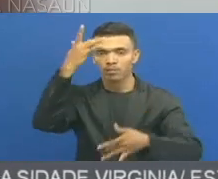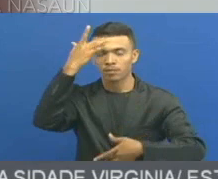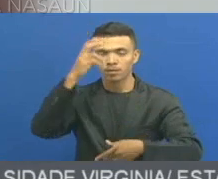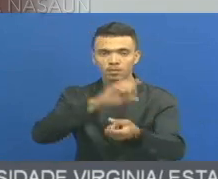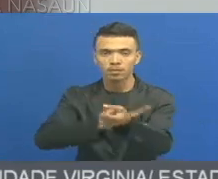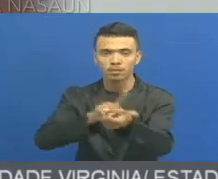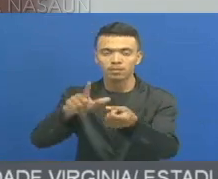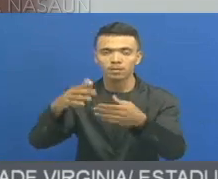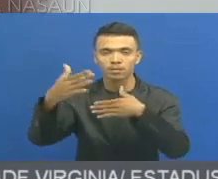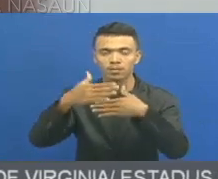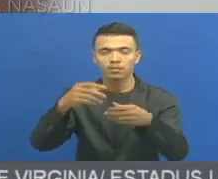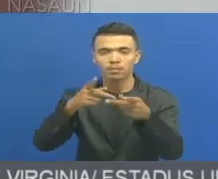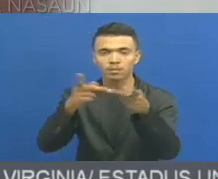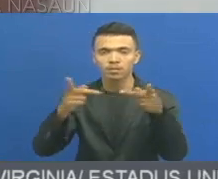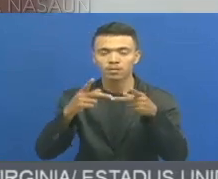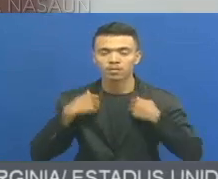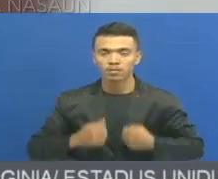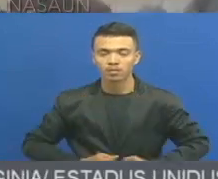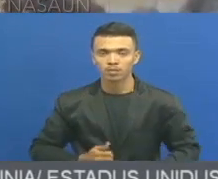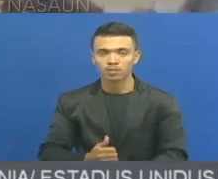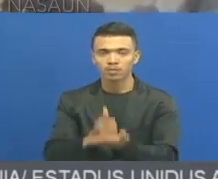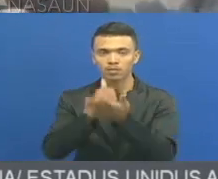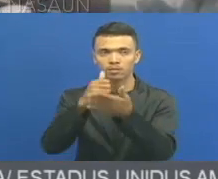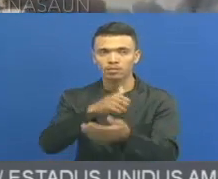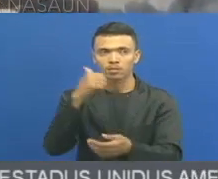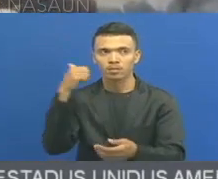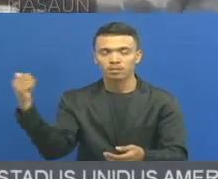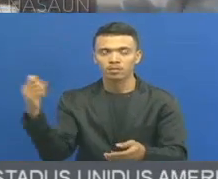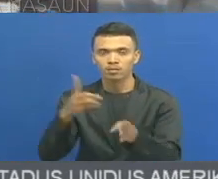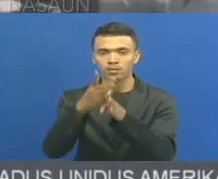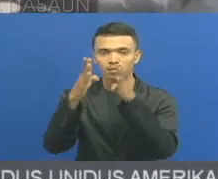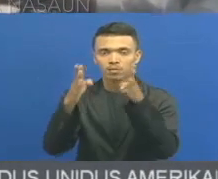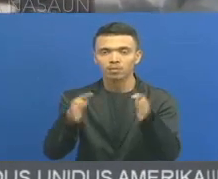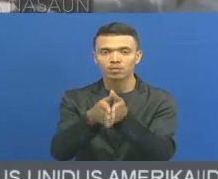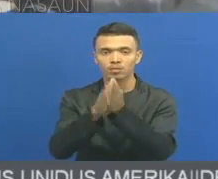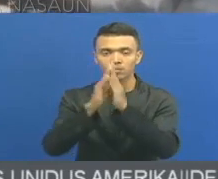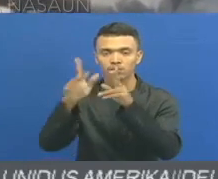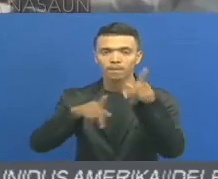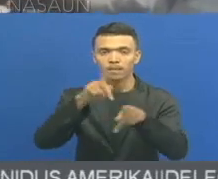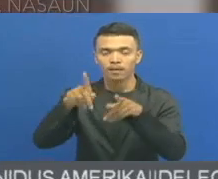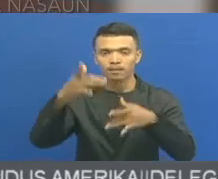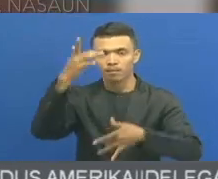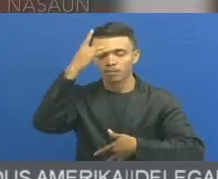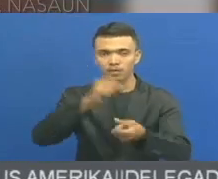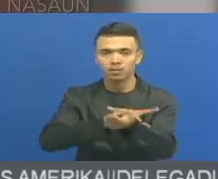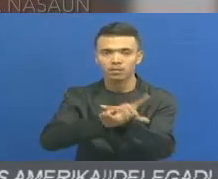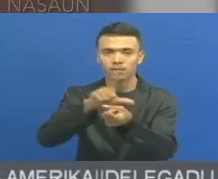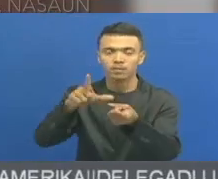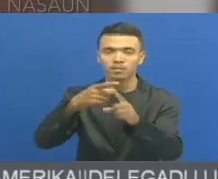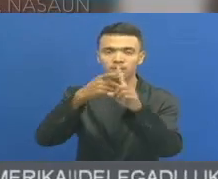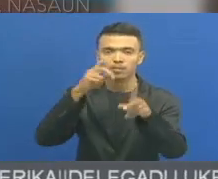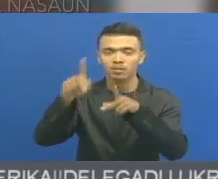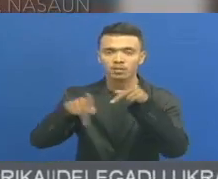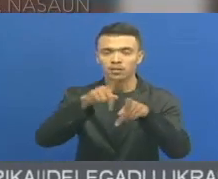hak besikan ba facilidade saúde ho di halo tratamento cedo. Diretor ne afirma paciente lepra na insanulo resenida husi